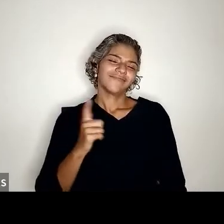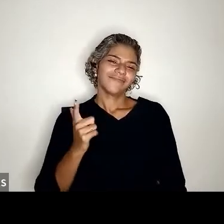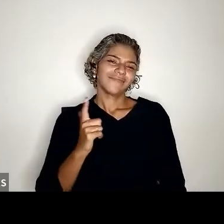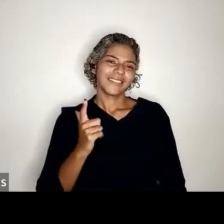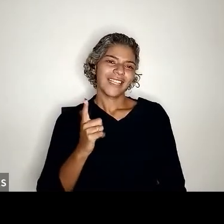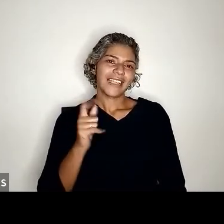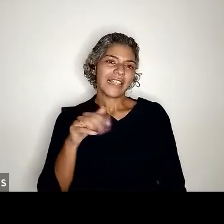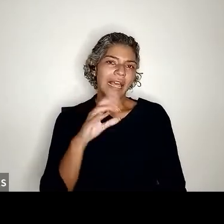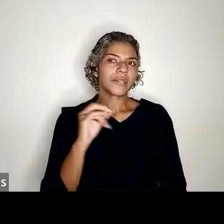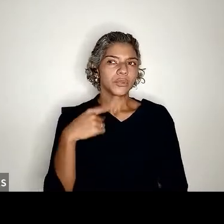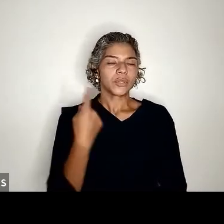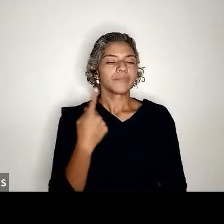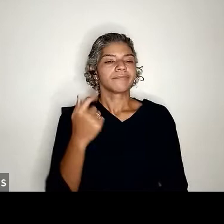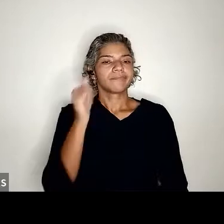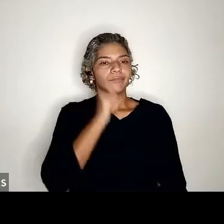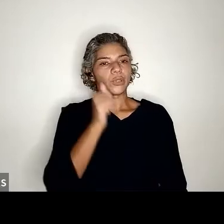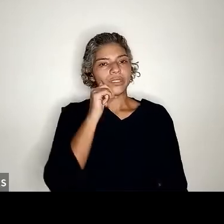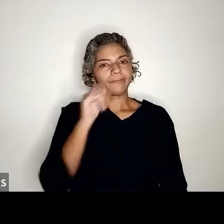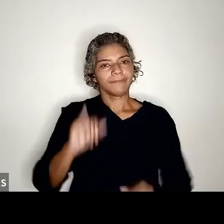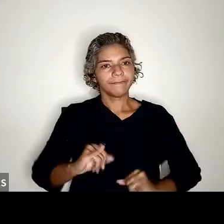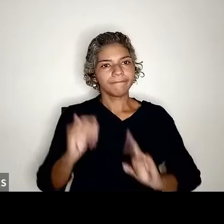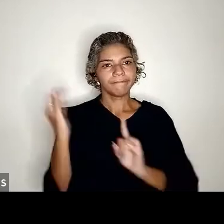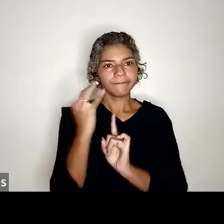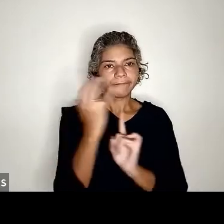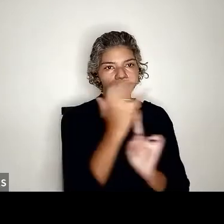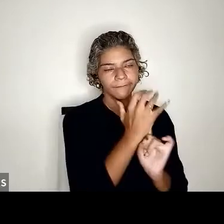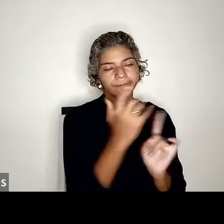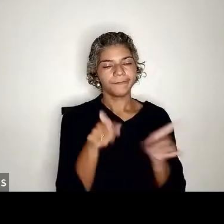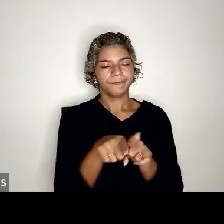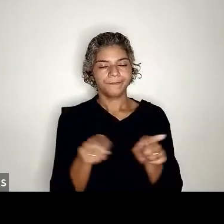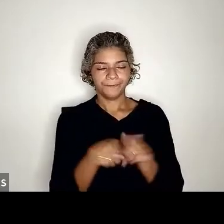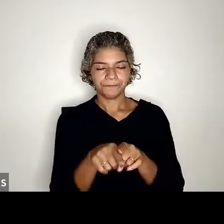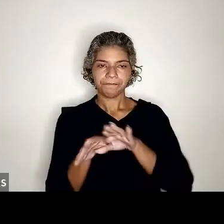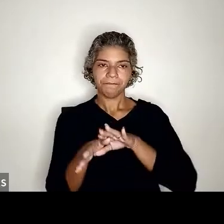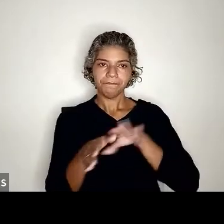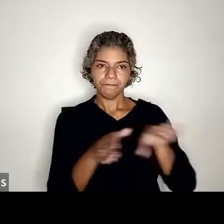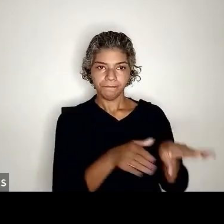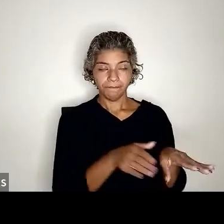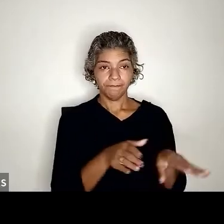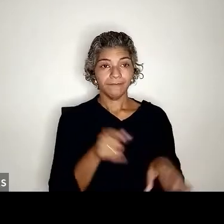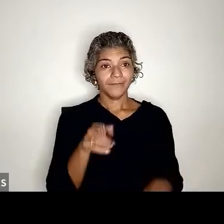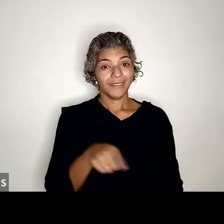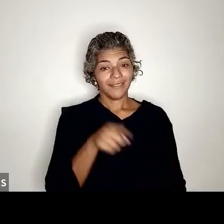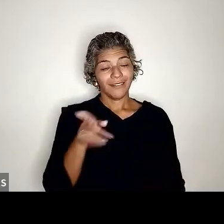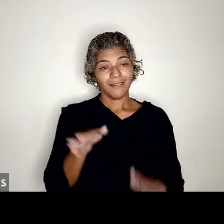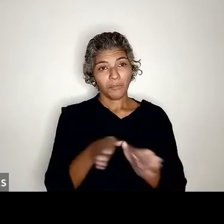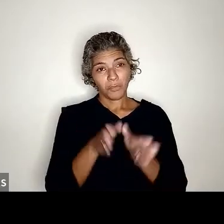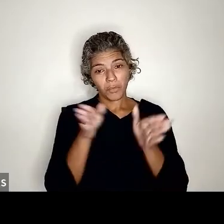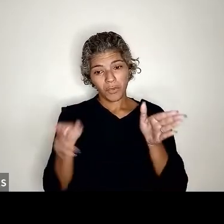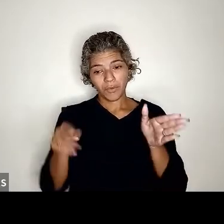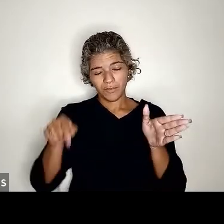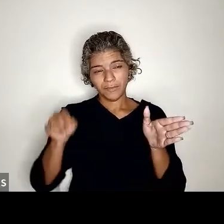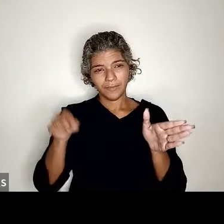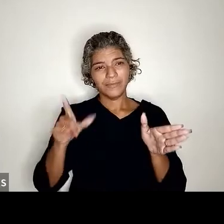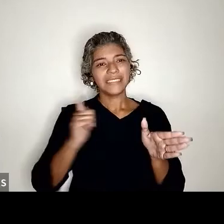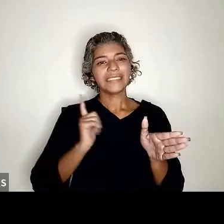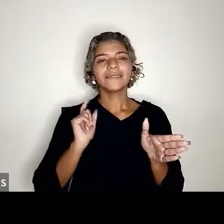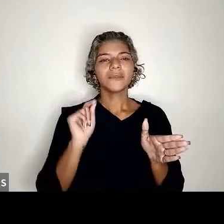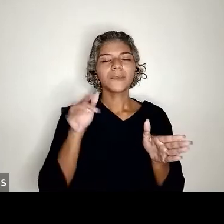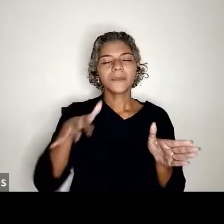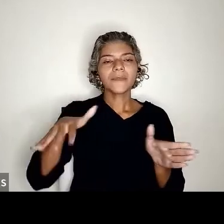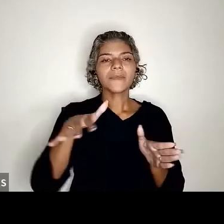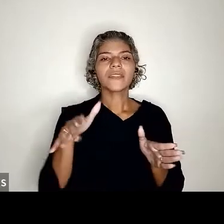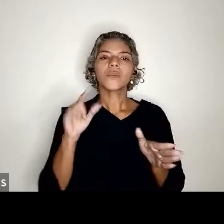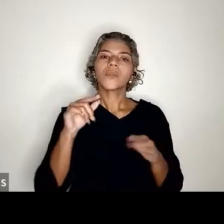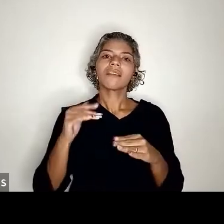uma frente de atuação da rede, e a outra frente diz respeito exatamente à questão da igualdade no acesso aos